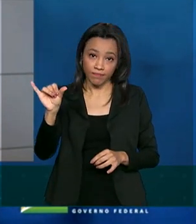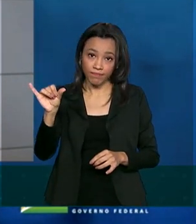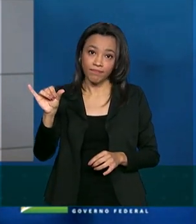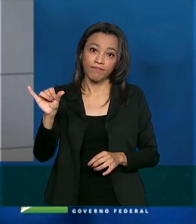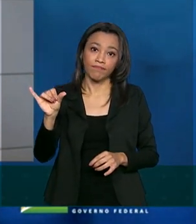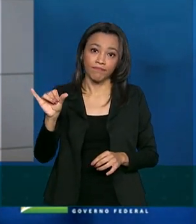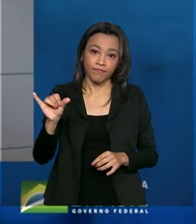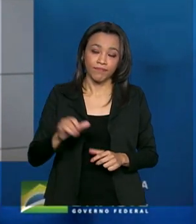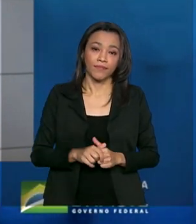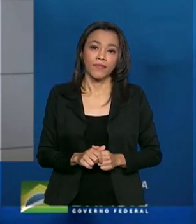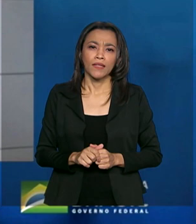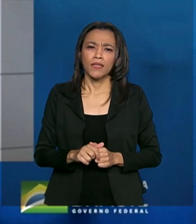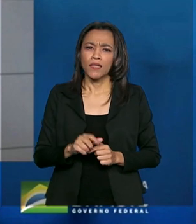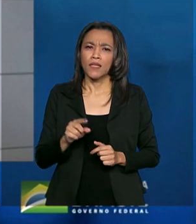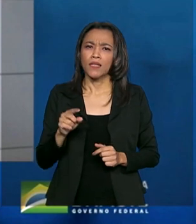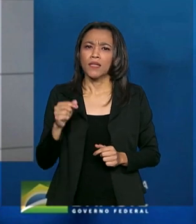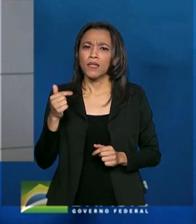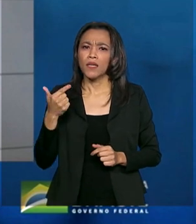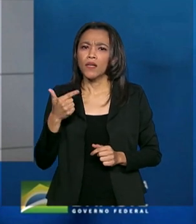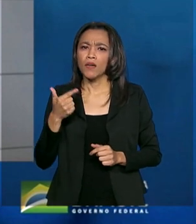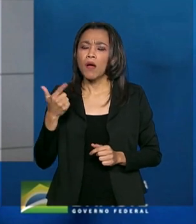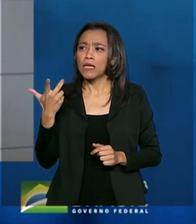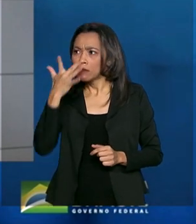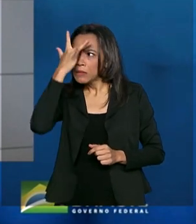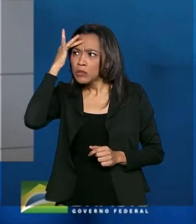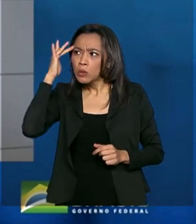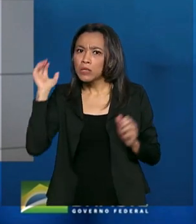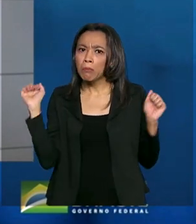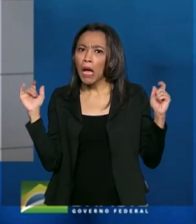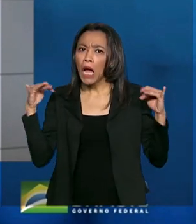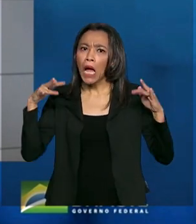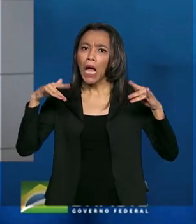vão muitas pessoas nas agências sem uma organização.